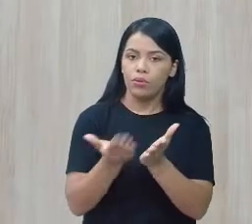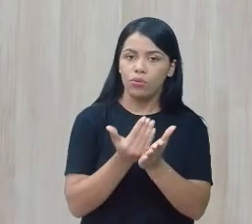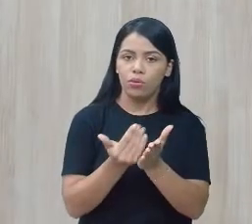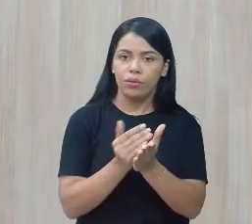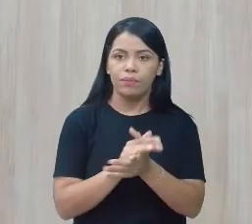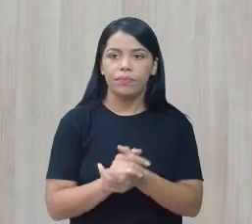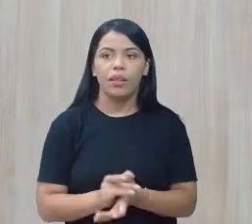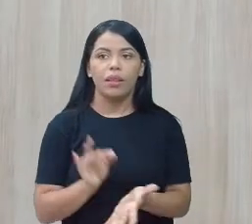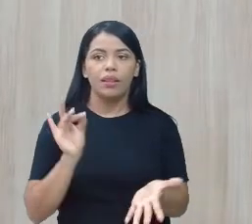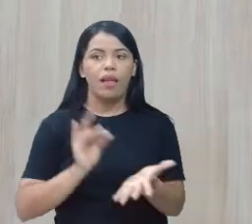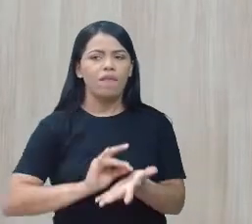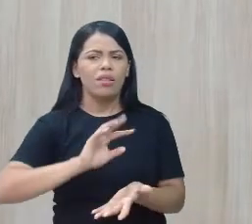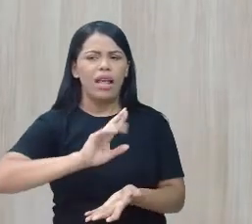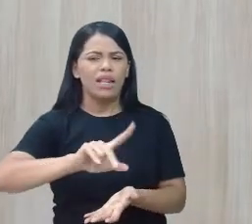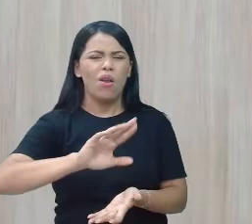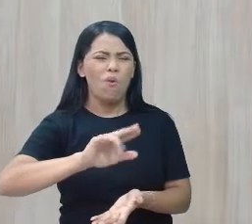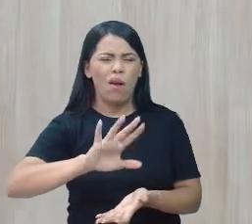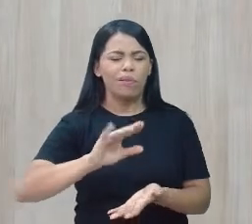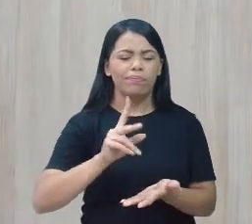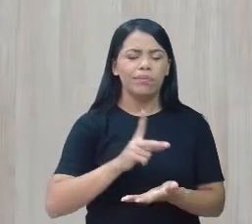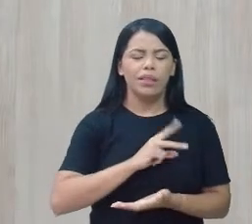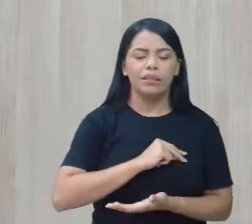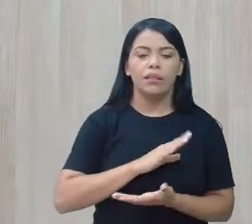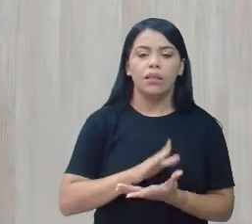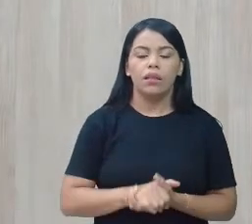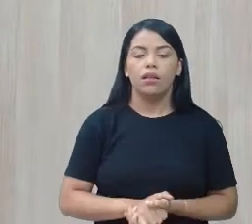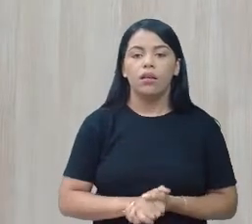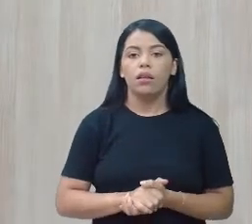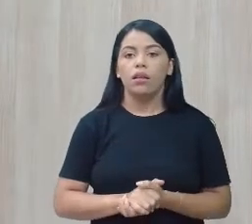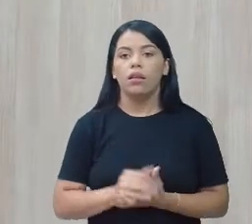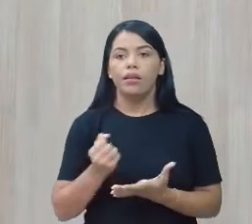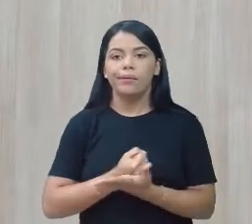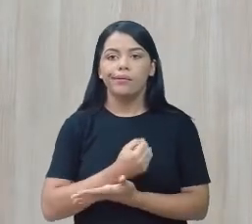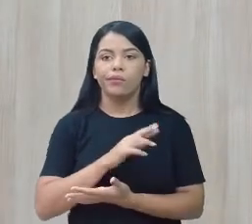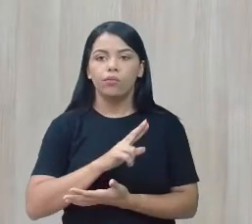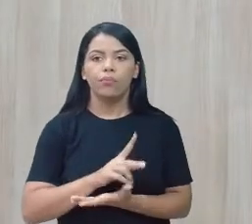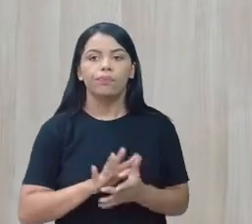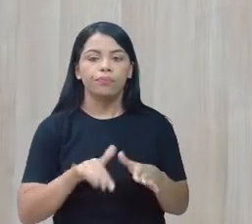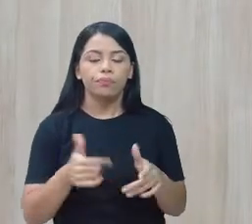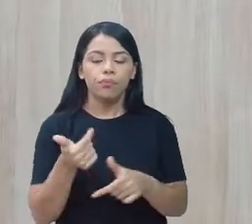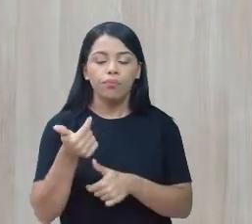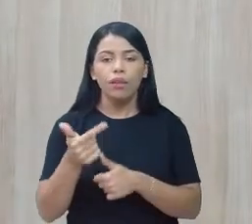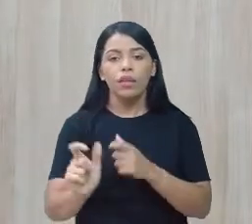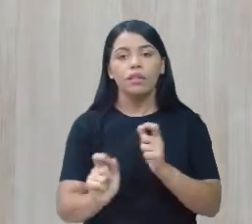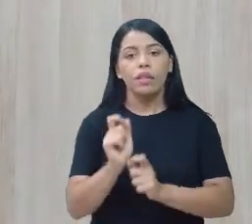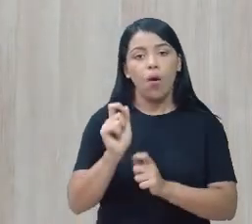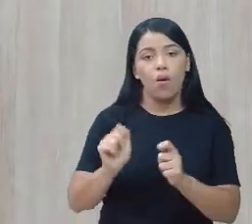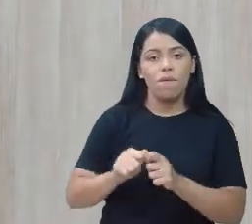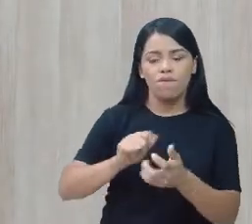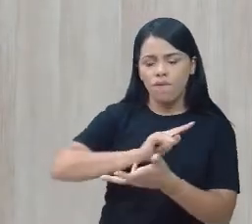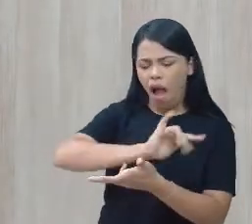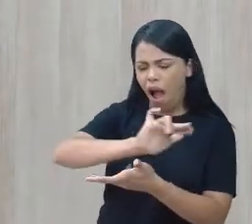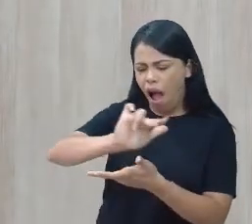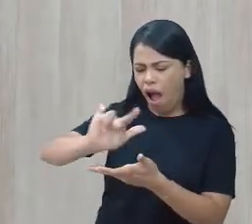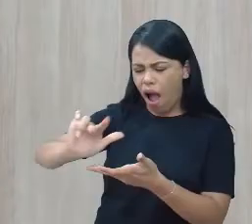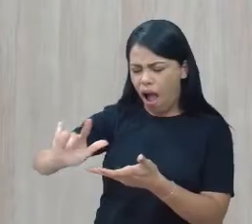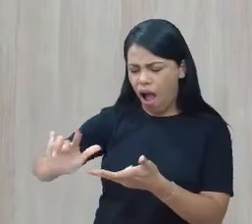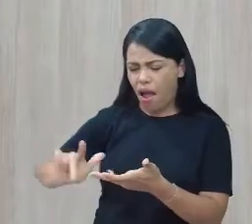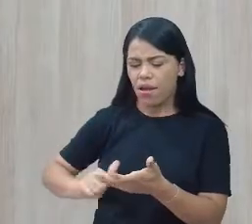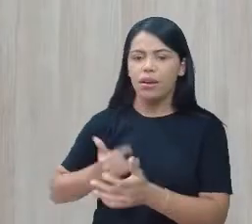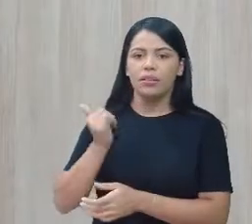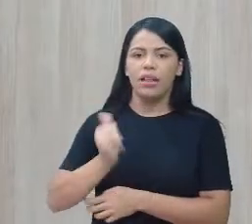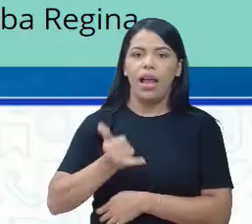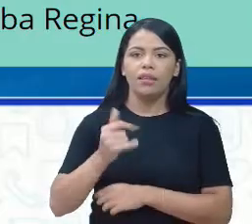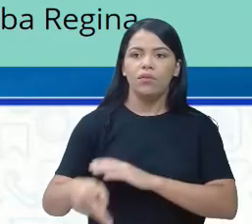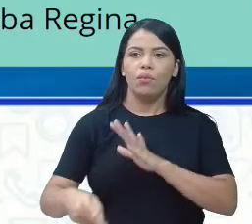Eita, na verdade não é a árvore do livro isso aqui. Isso aqui é uma produção de narrativas que foi feita pela Escola Municipal Valdemar